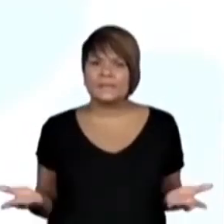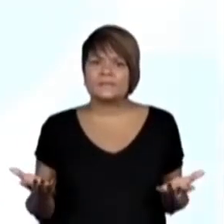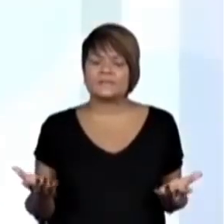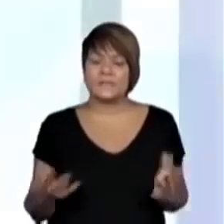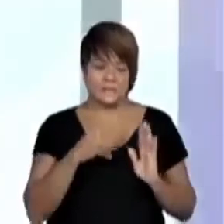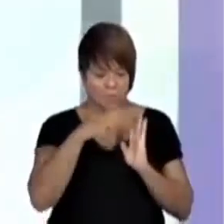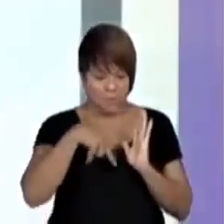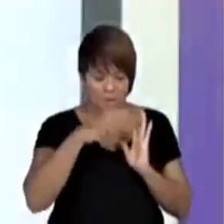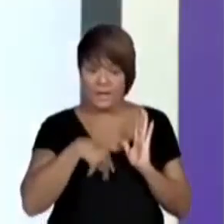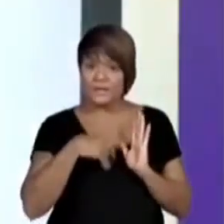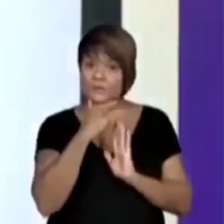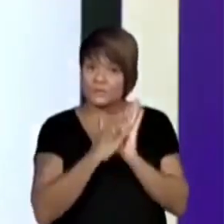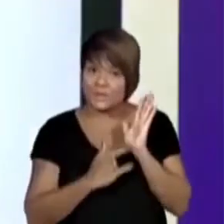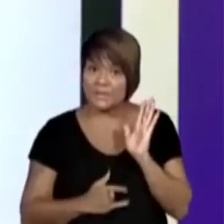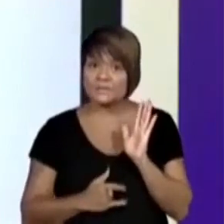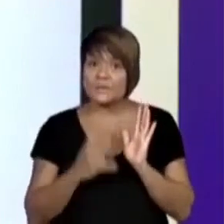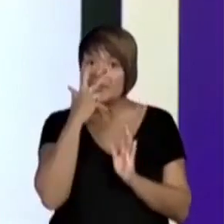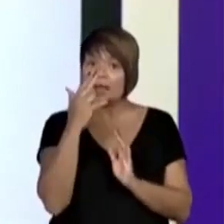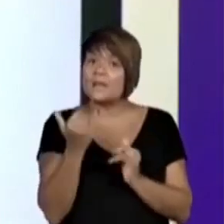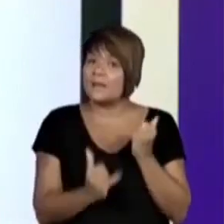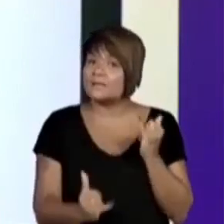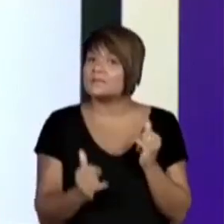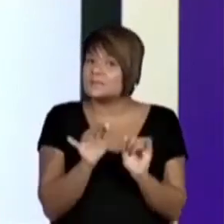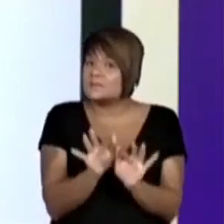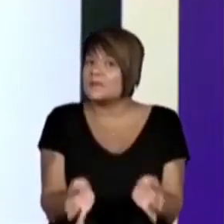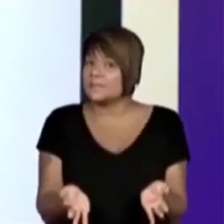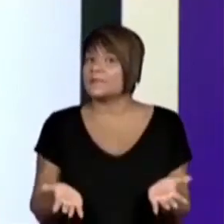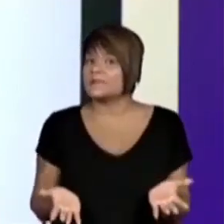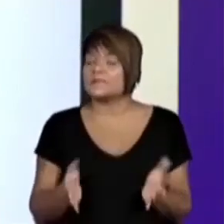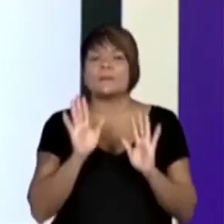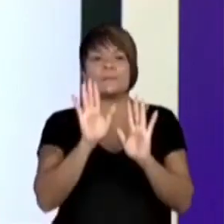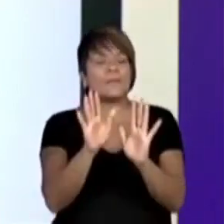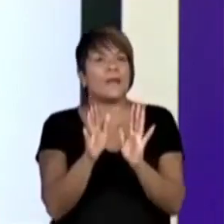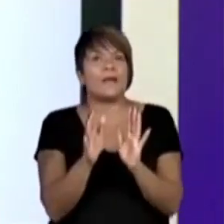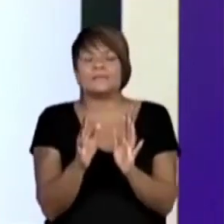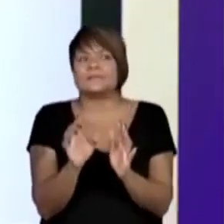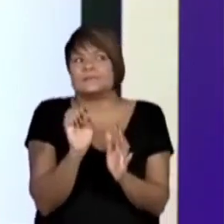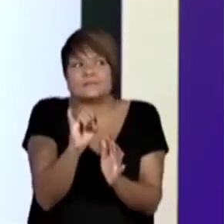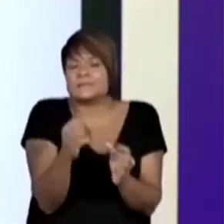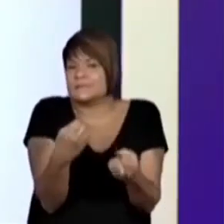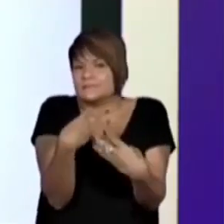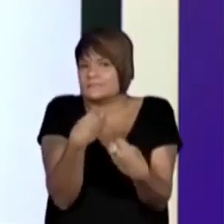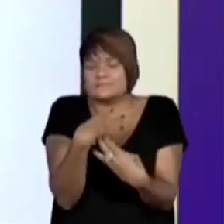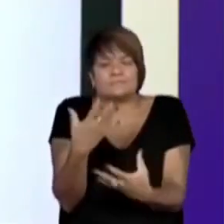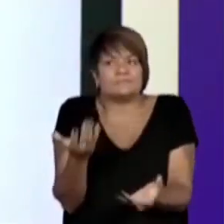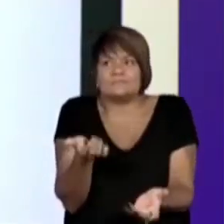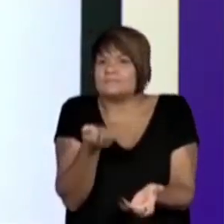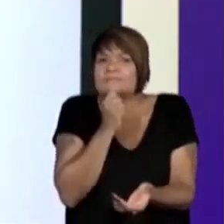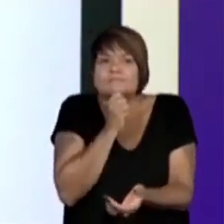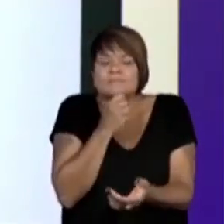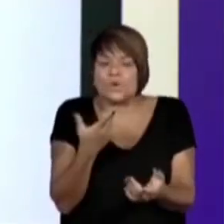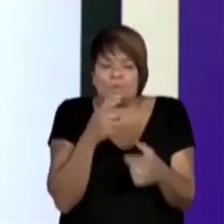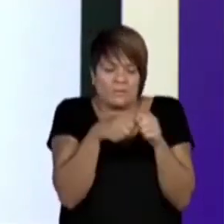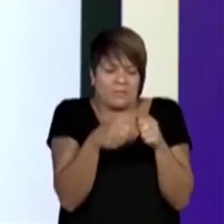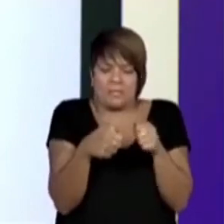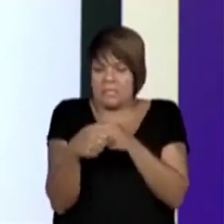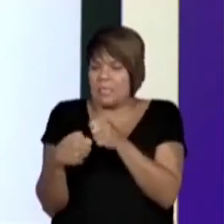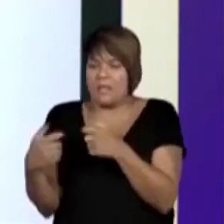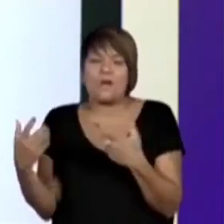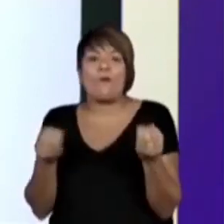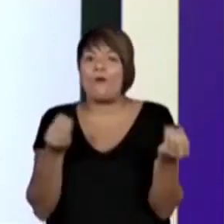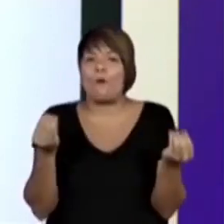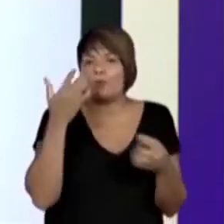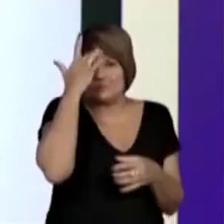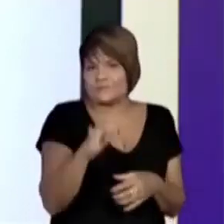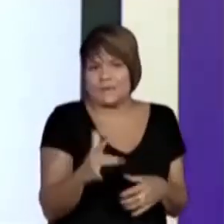assim o texto parece muito simples, mas se eu não... se ninguém me ensinar, eu vou sair fazendo o nó e não vou saber fazer a